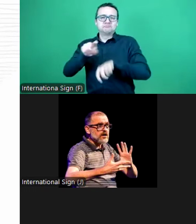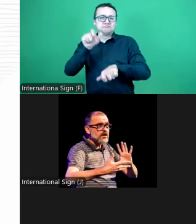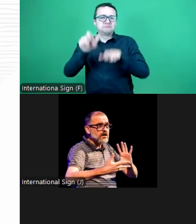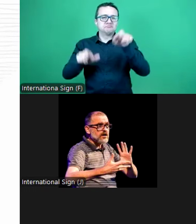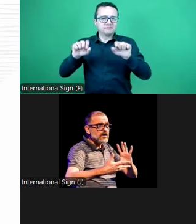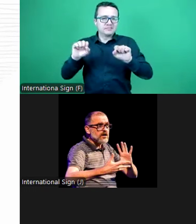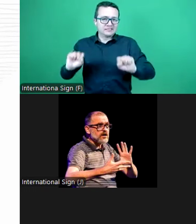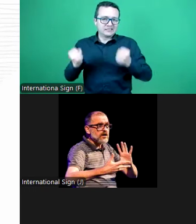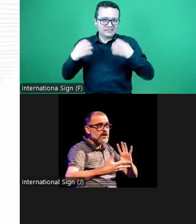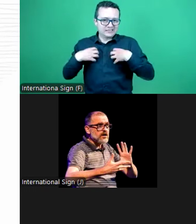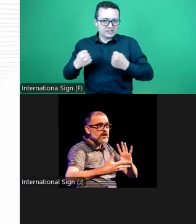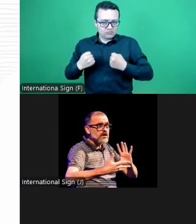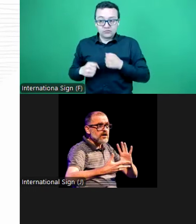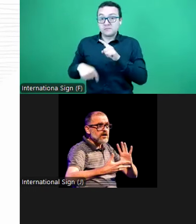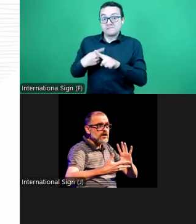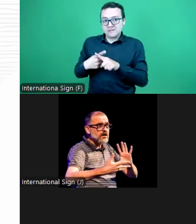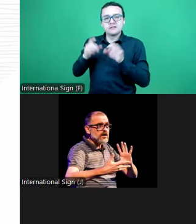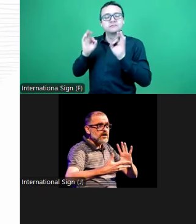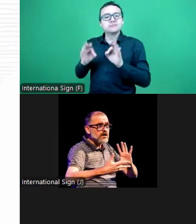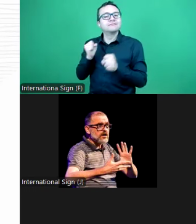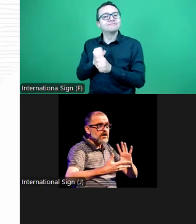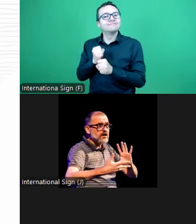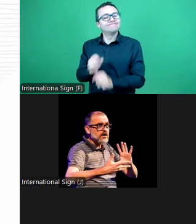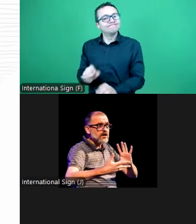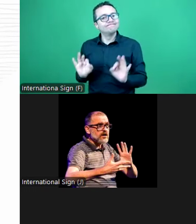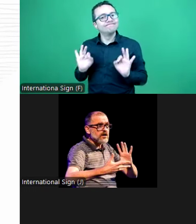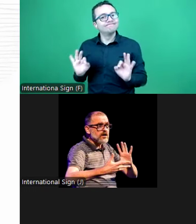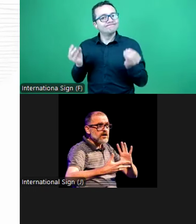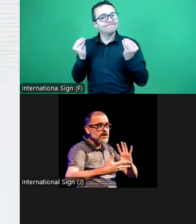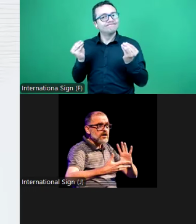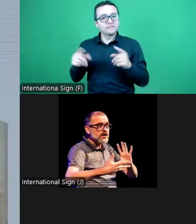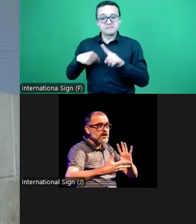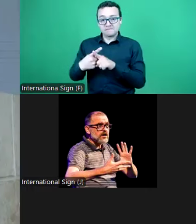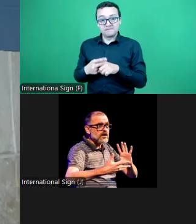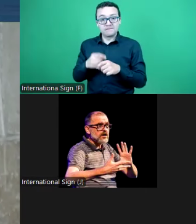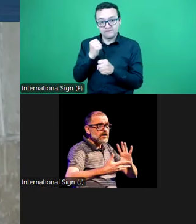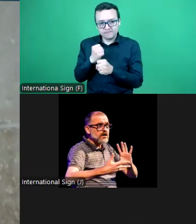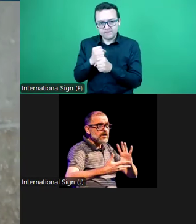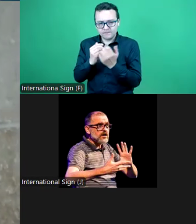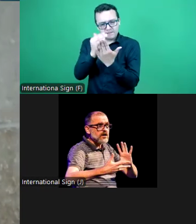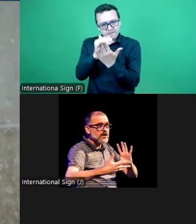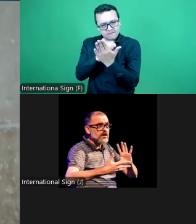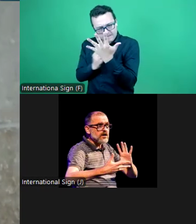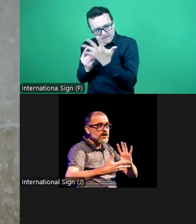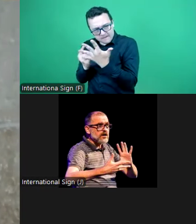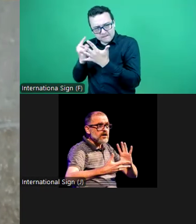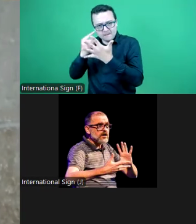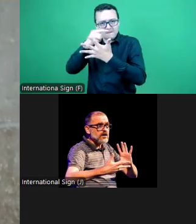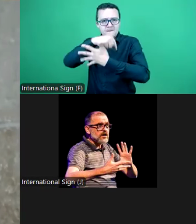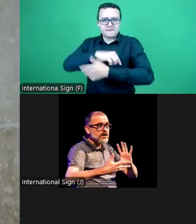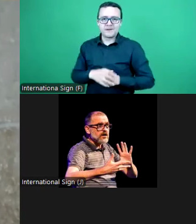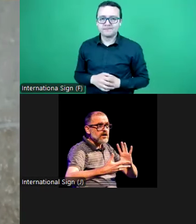saúde, promocionar condições de trabalho decentes e um trabalho interprogramático. Com